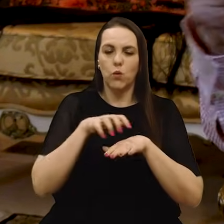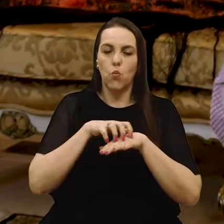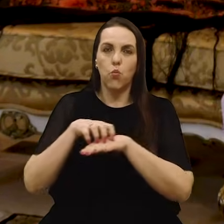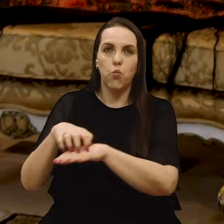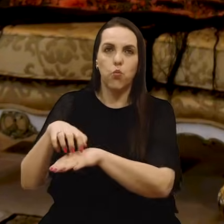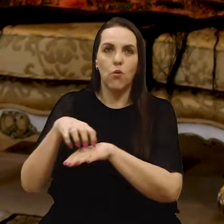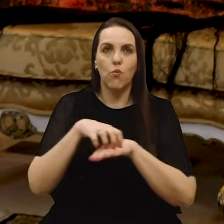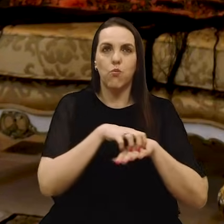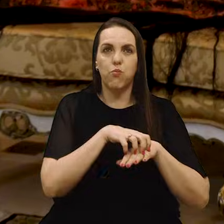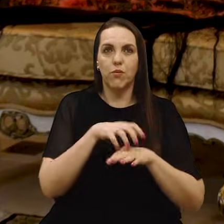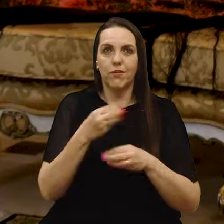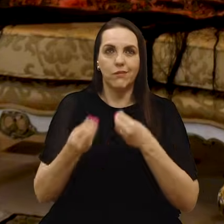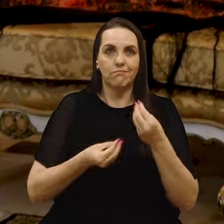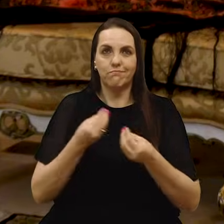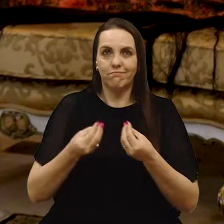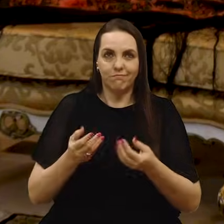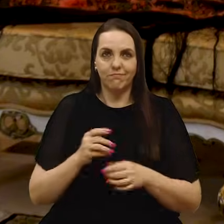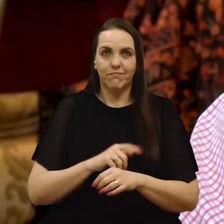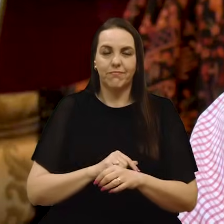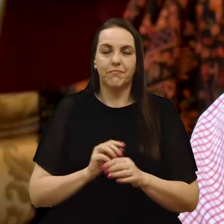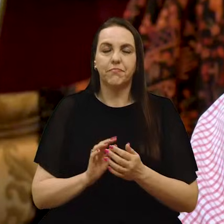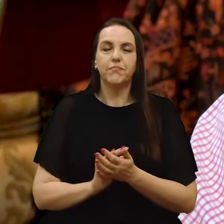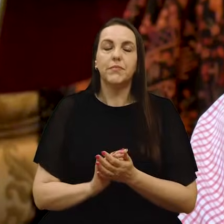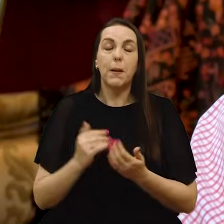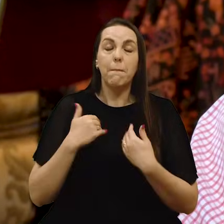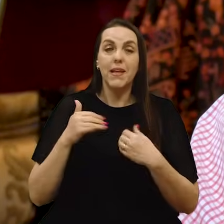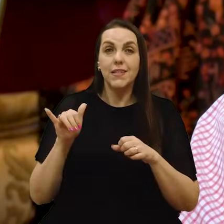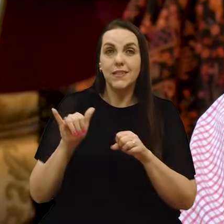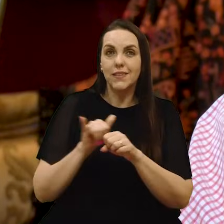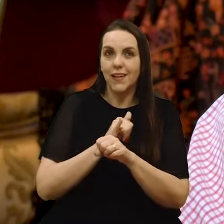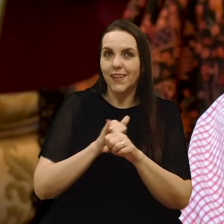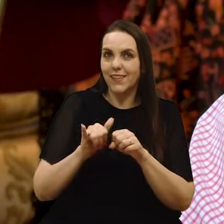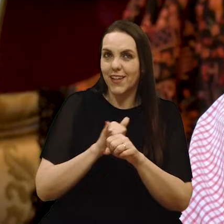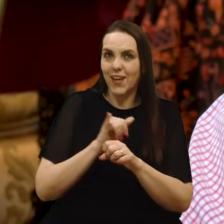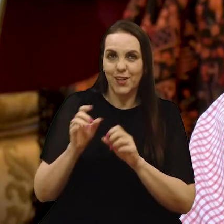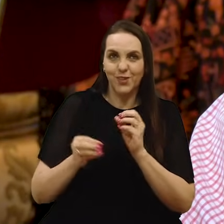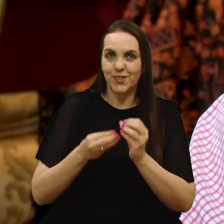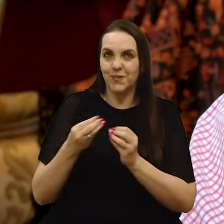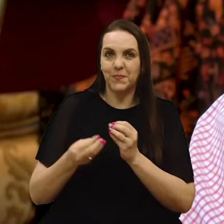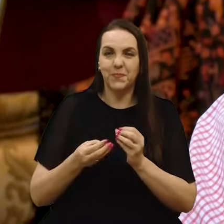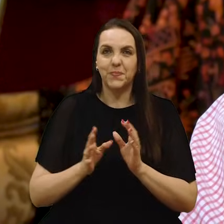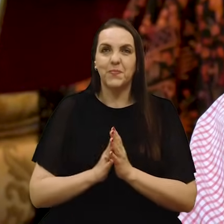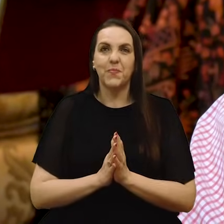que você leva para se locomover. A minha estratégia